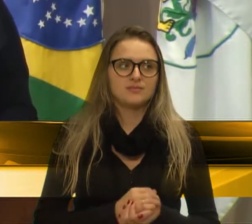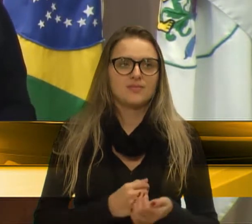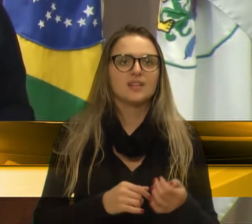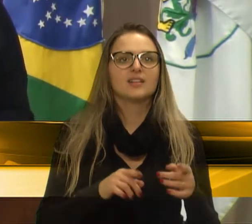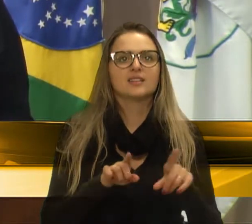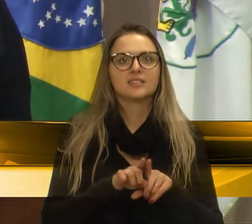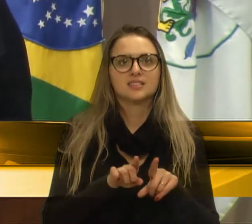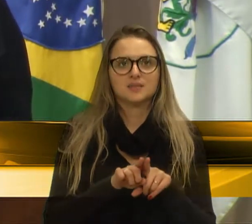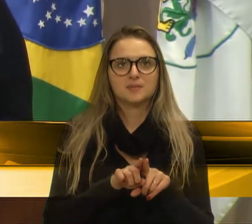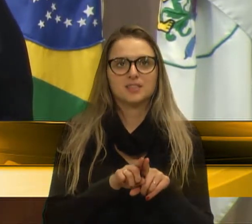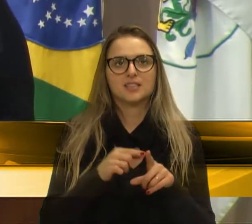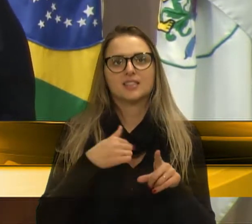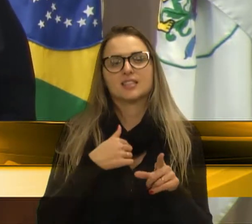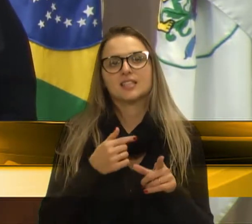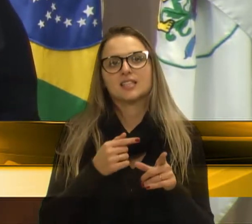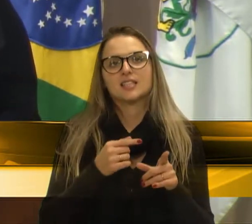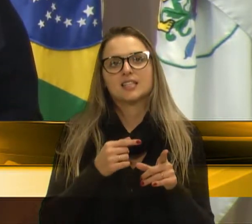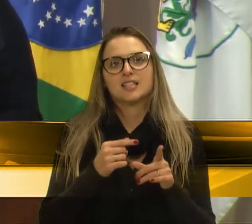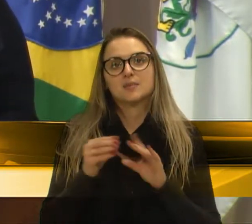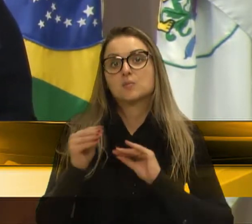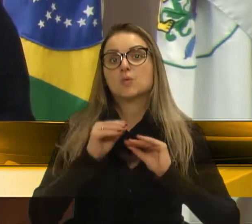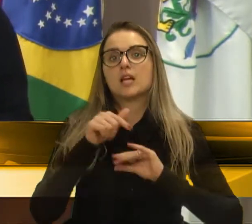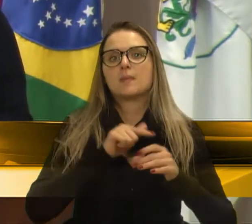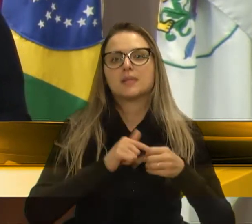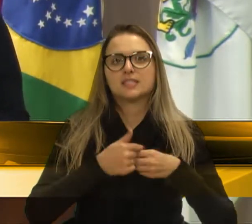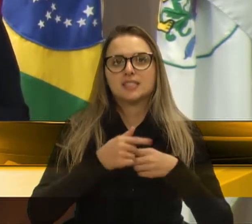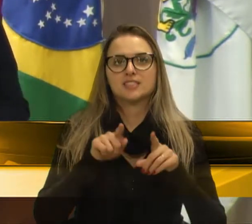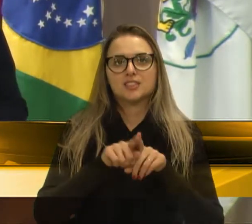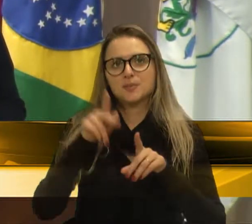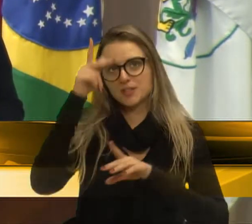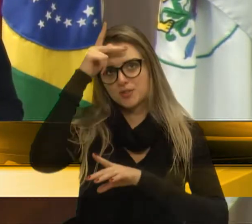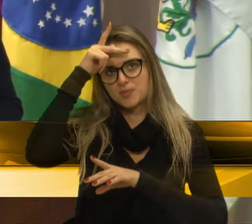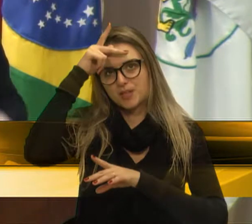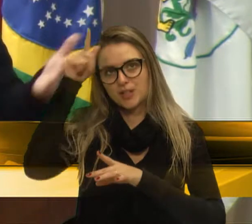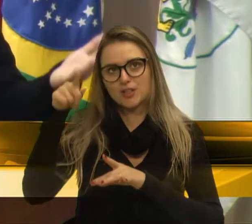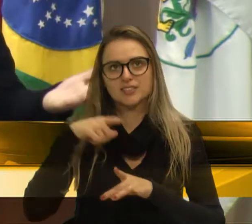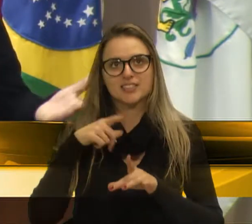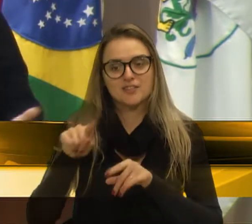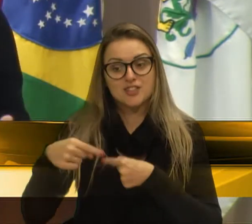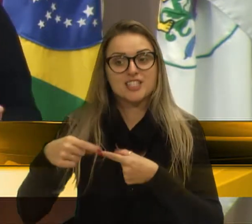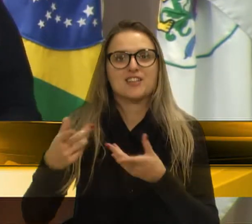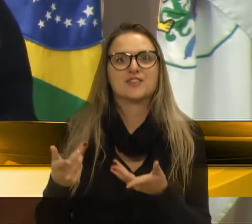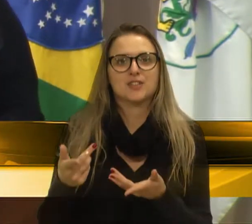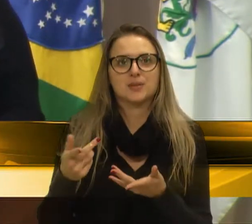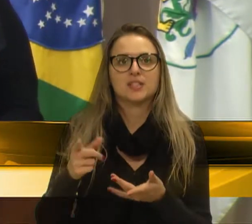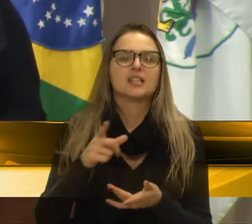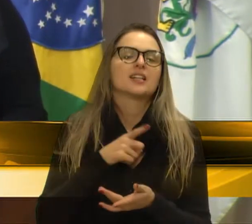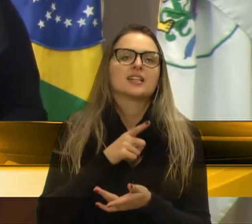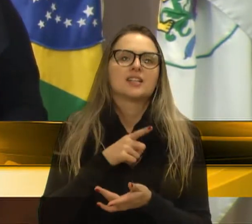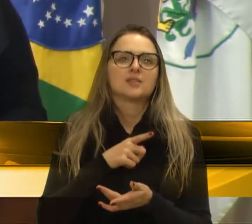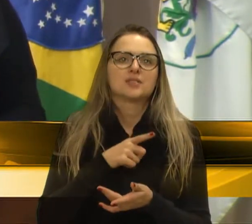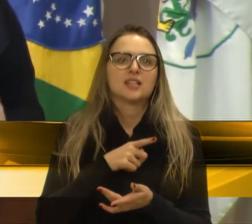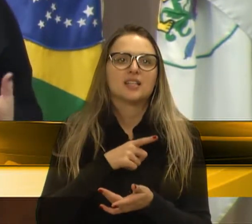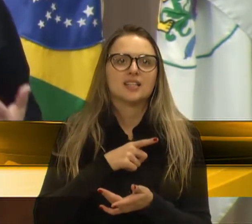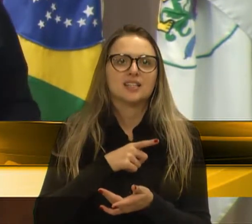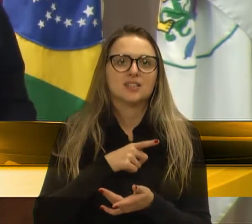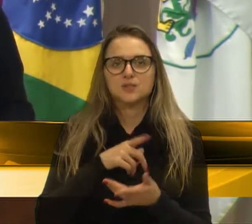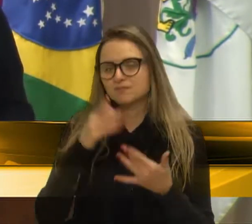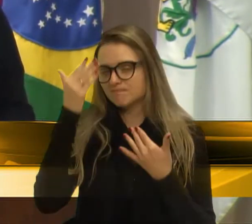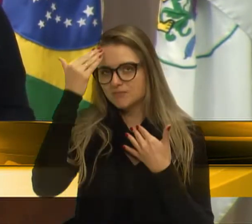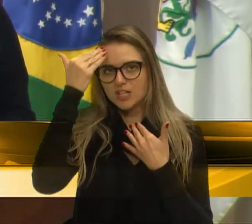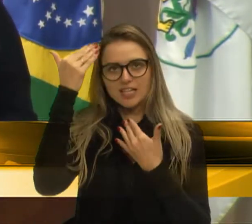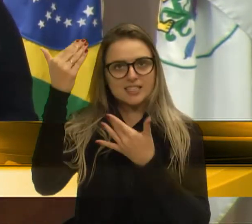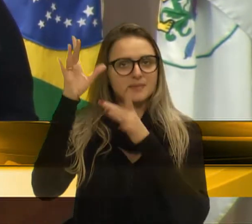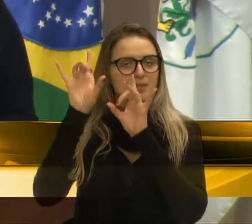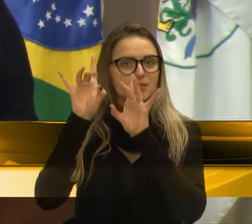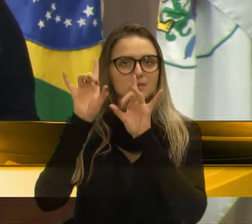cidade também foi desafiador. E aí vamos falar em Pelotas, né, Reiris? Eu tenho uma gratidão imensa por